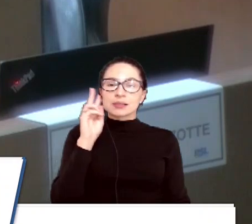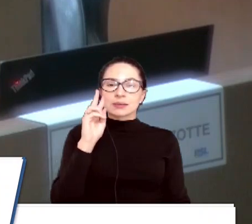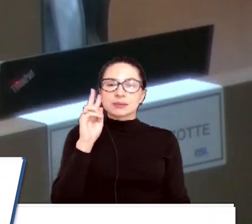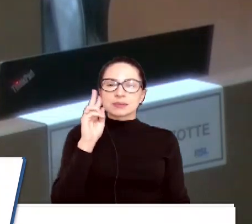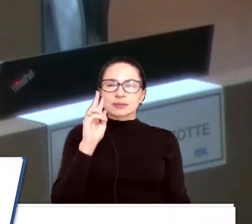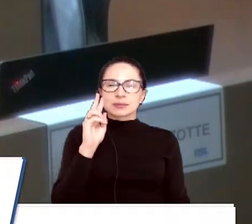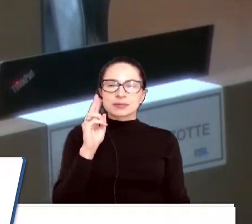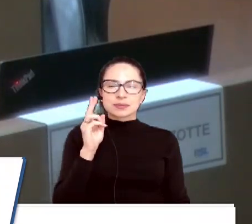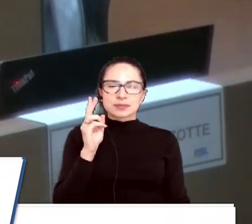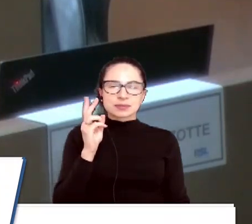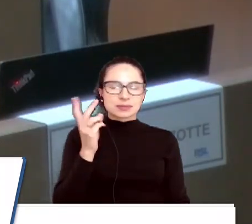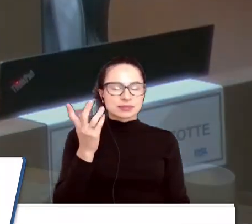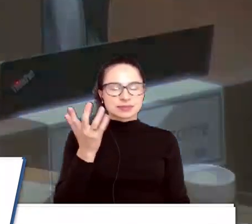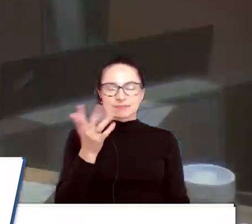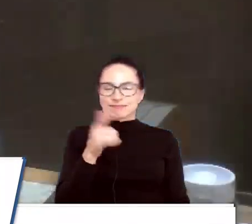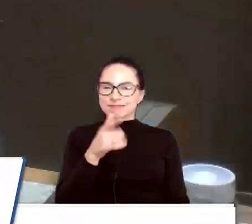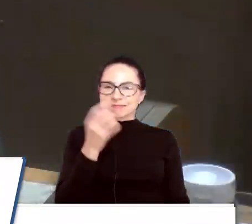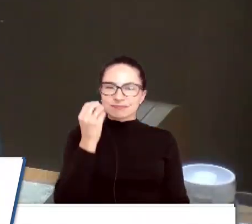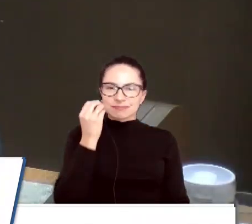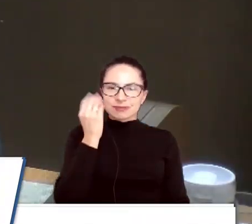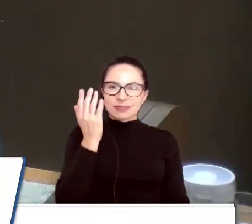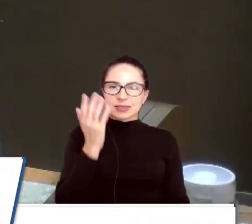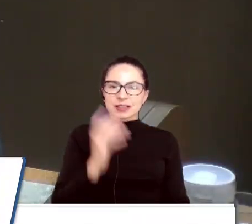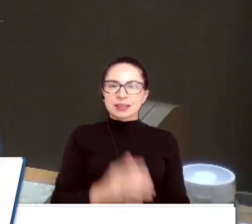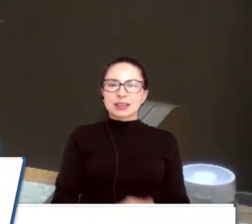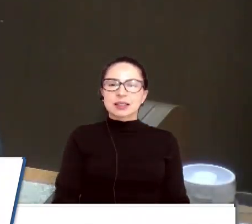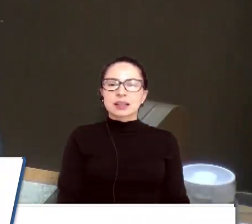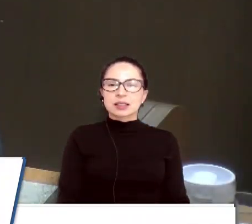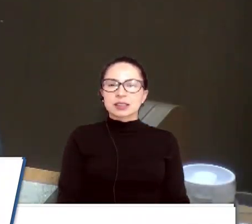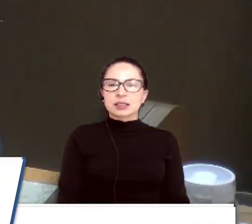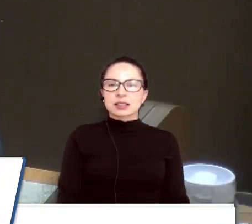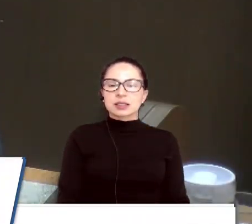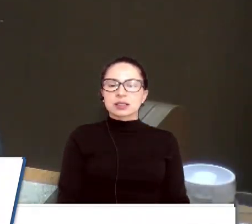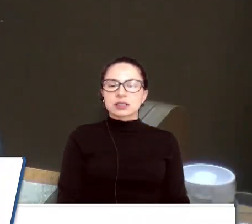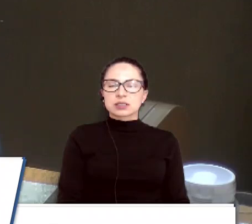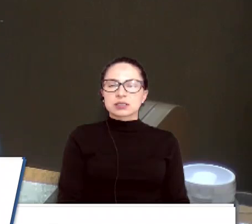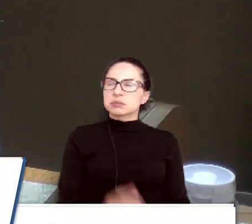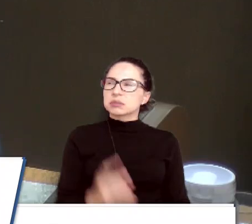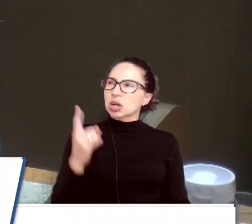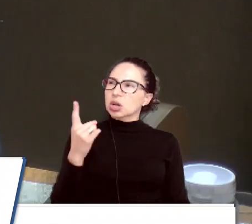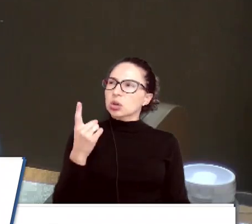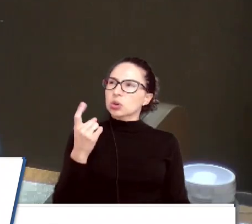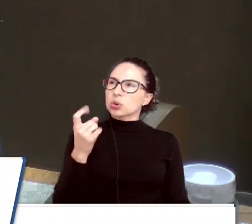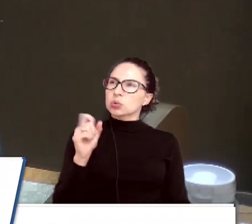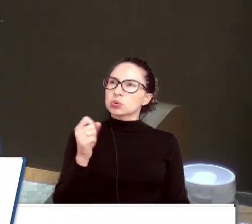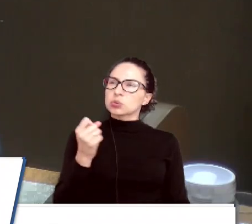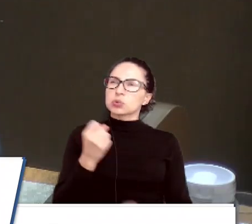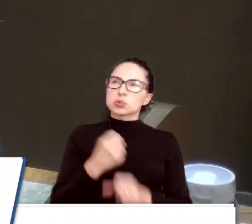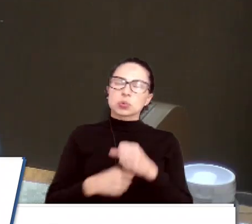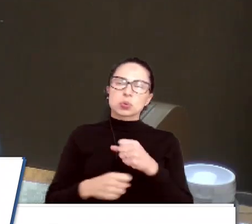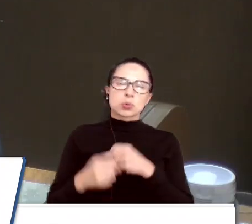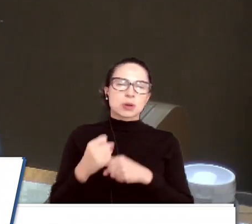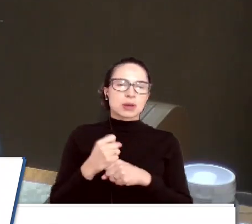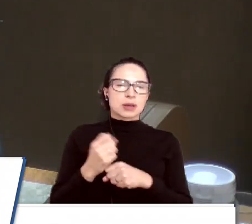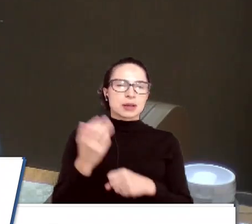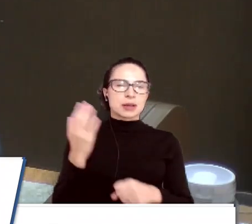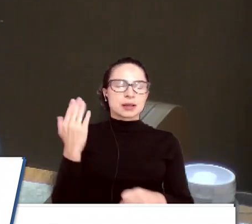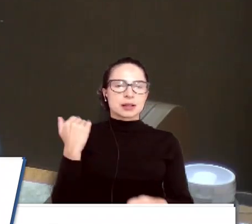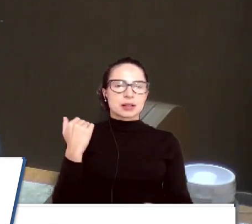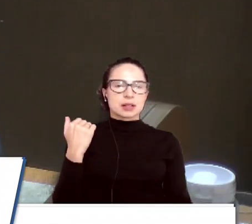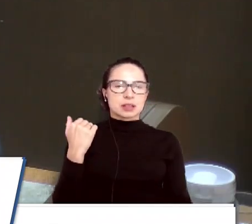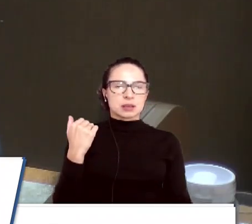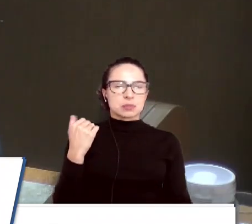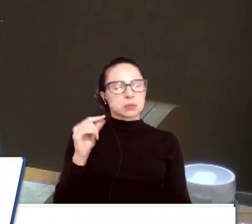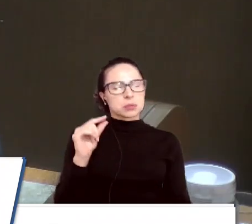sei se a senhora vai se lembrar, há acho que uns 18 anos, faz tempo, um pouco